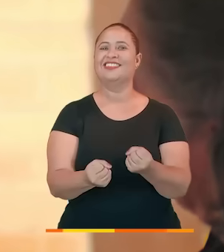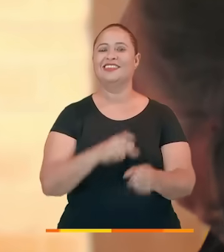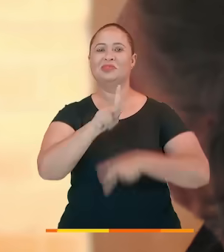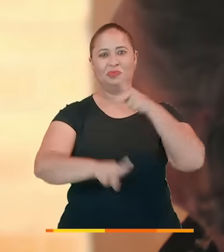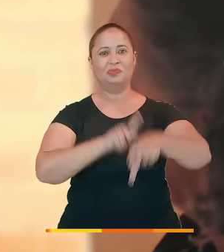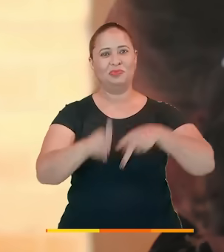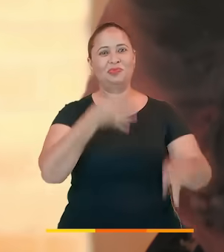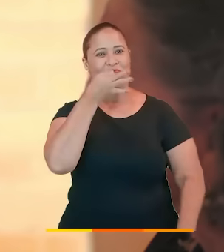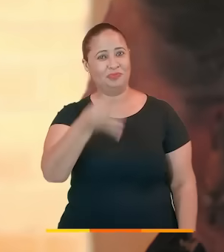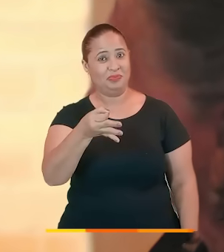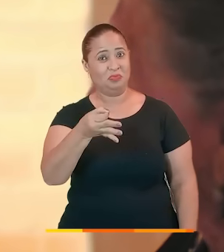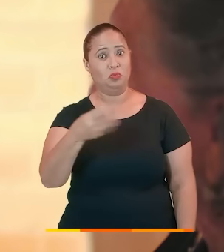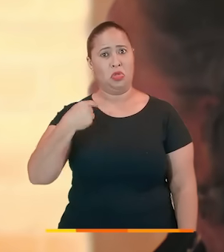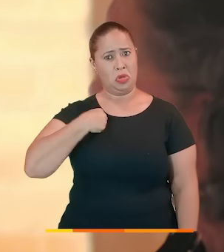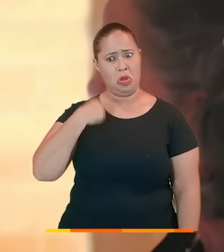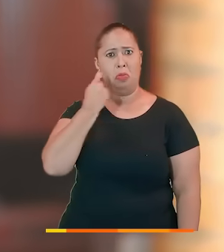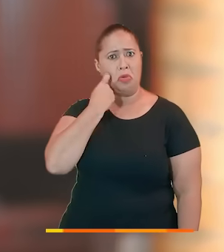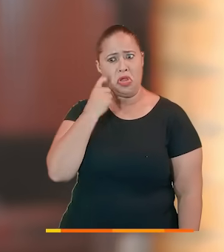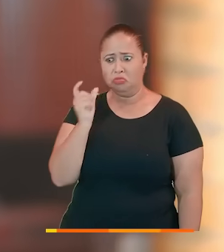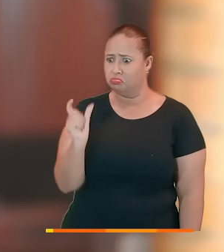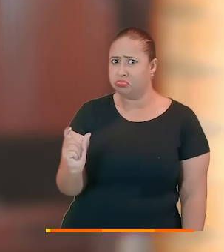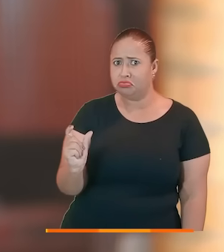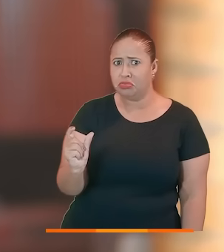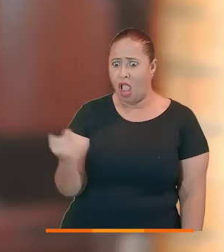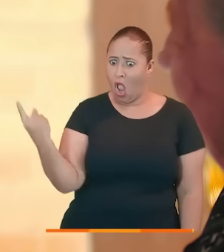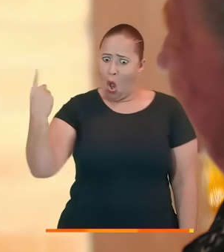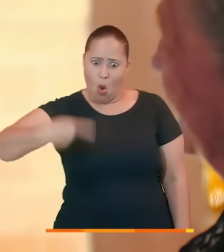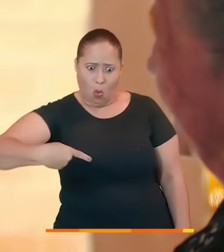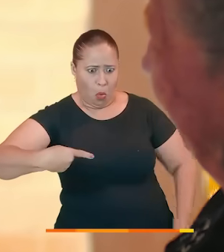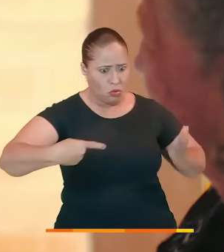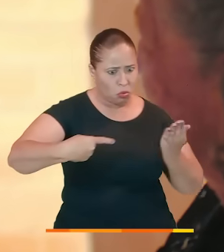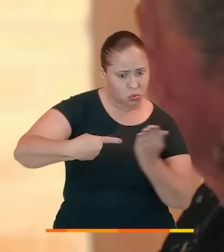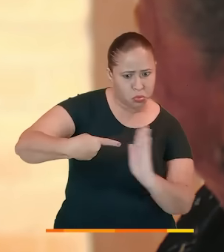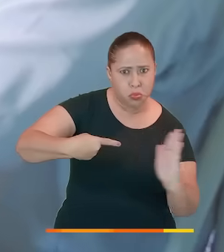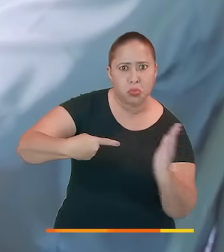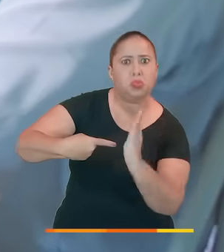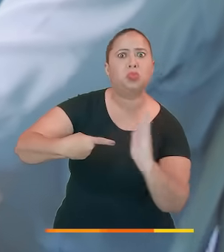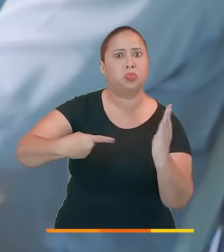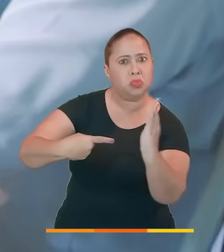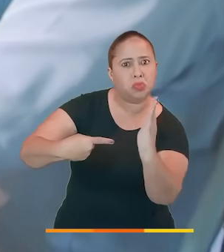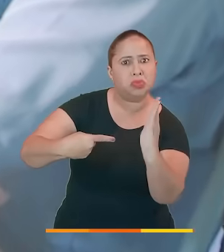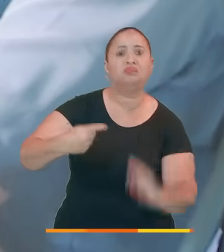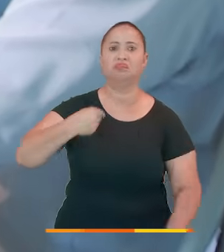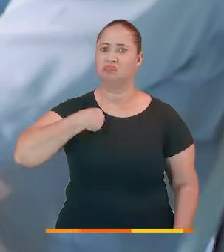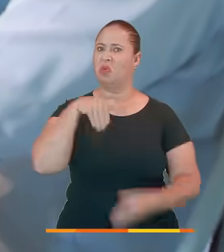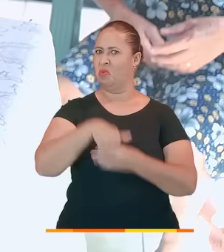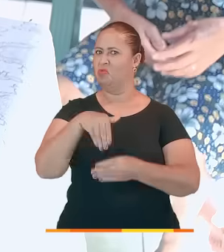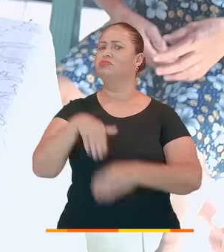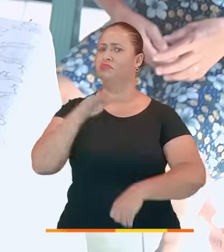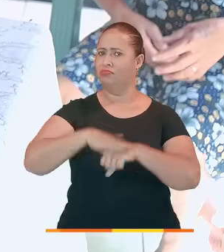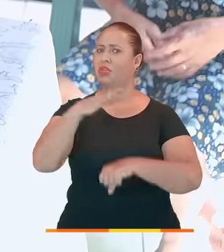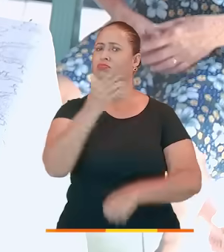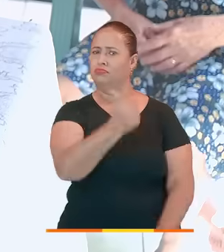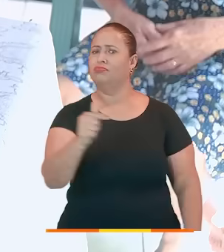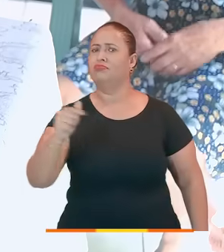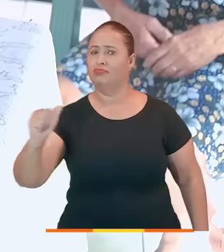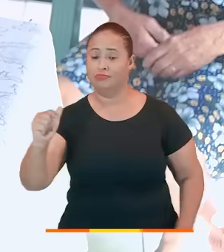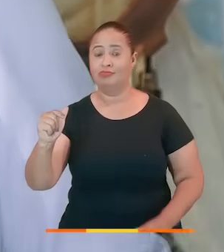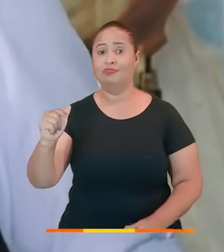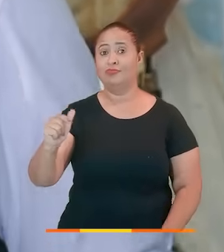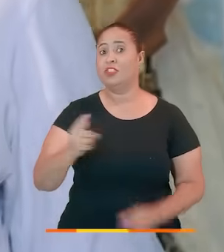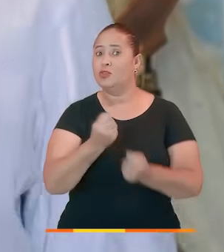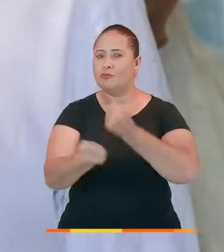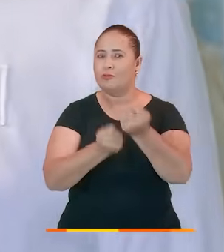povo. Porque eu tava disputando com os tubarões. Fui eu, era o lambari ali dentro do aquário, né? Eu fui mais votado que meus concorrentes e